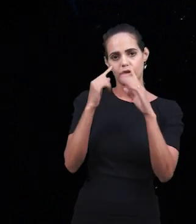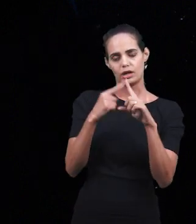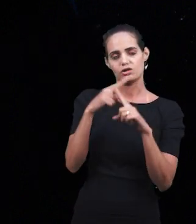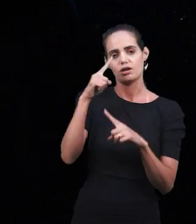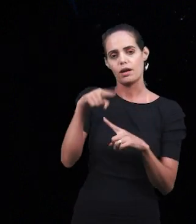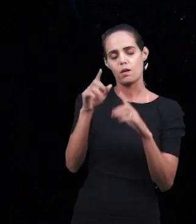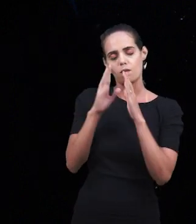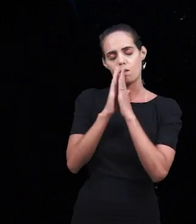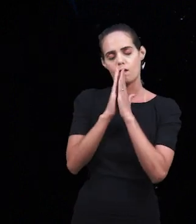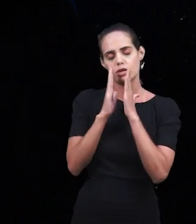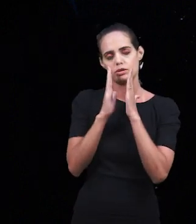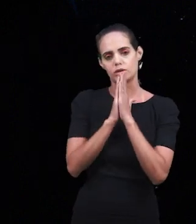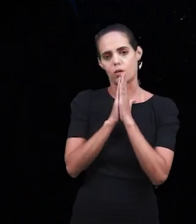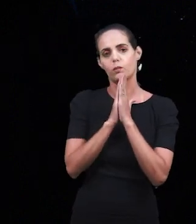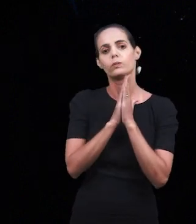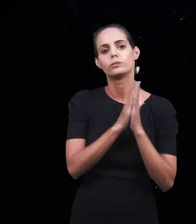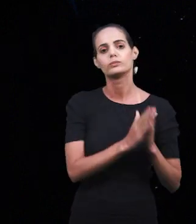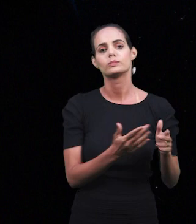oração.